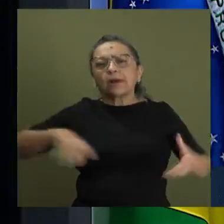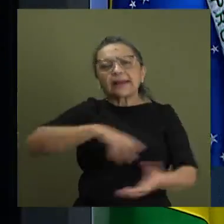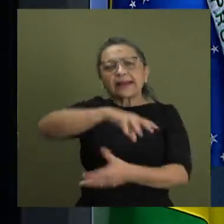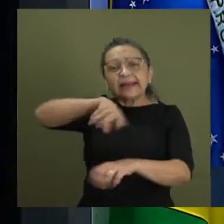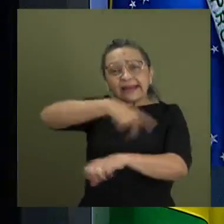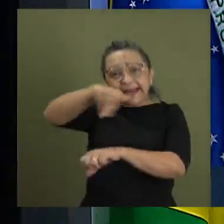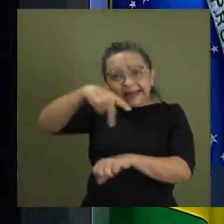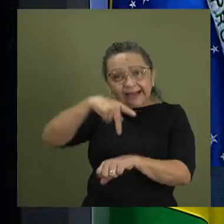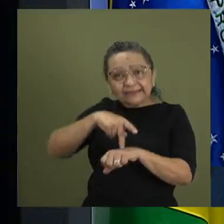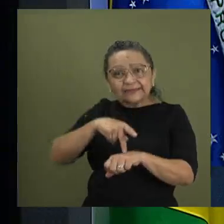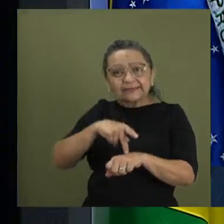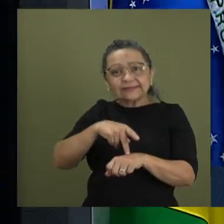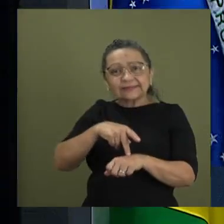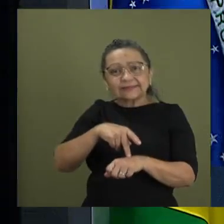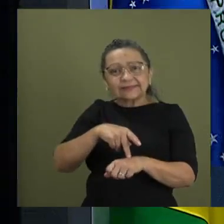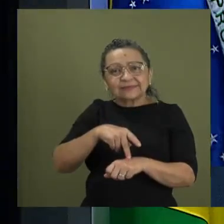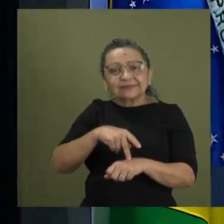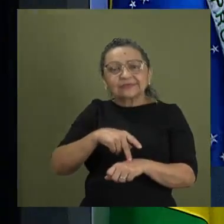nação